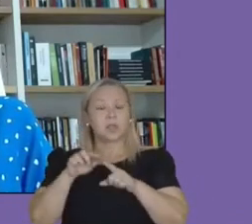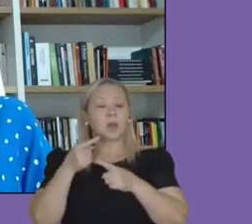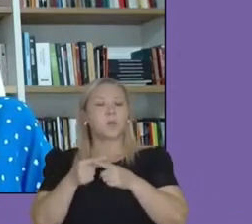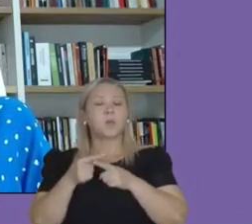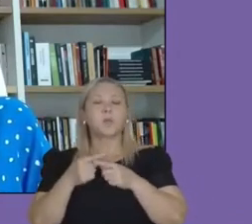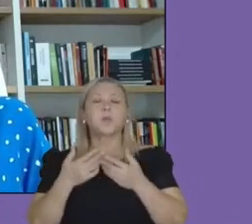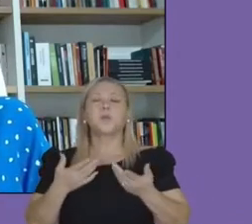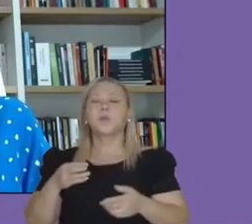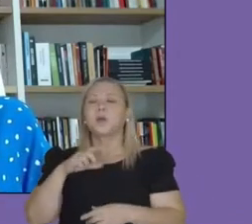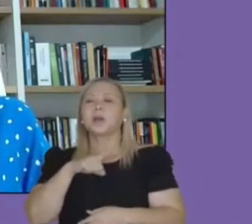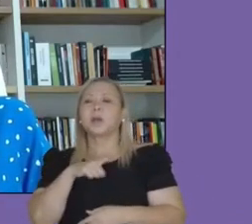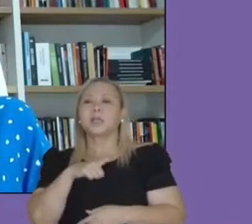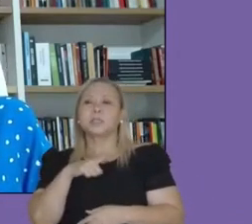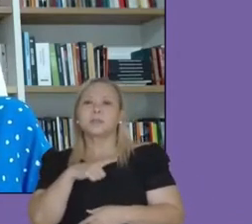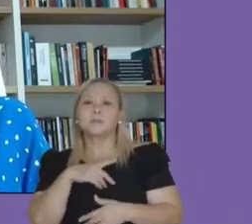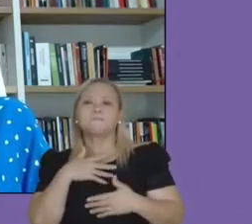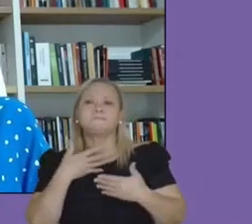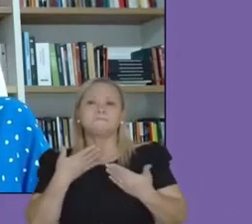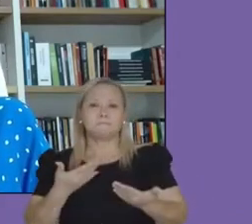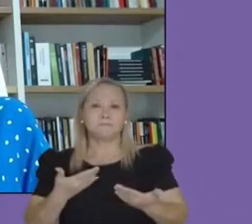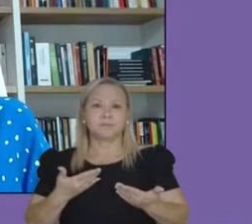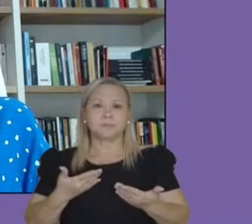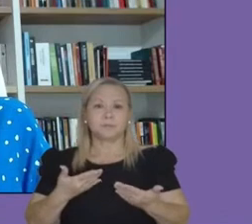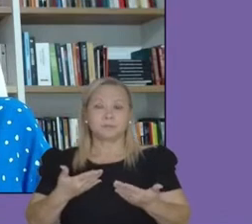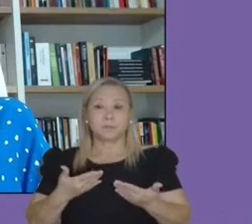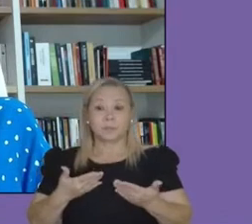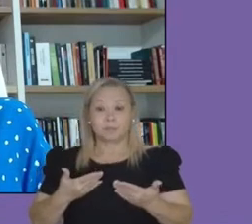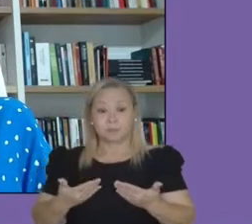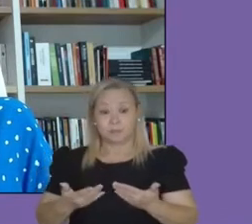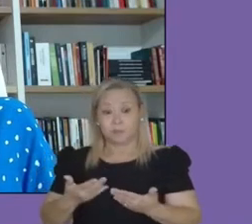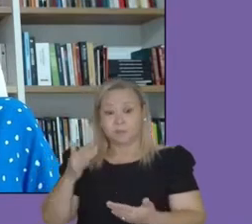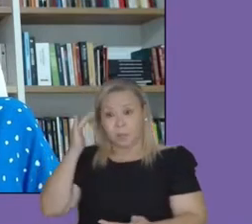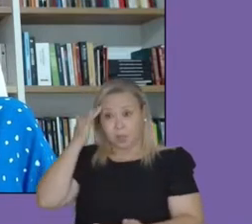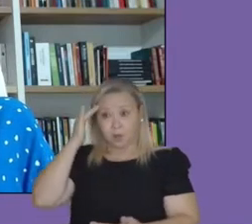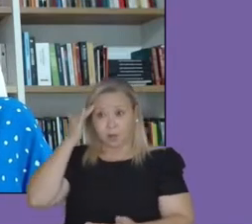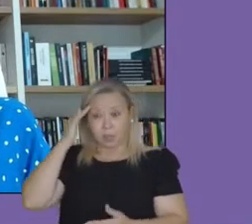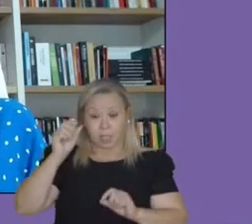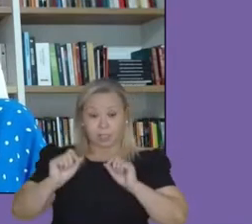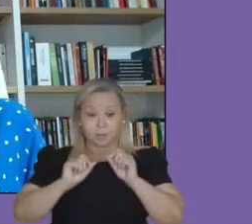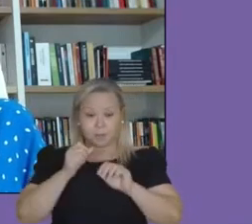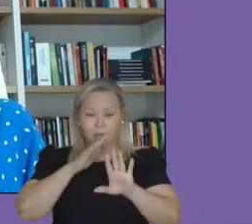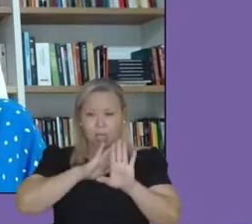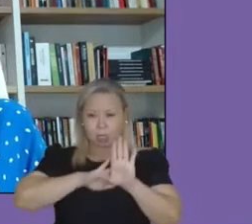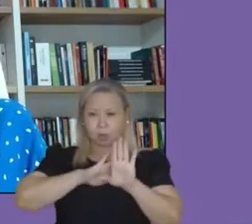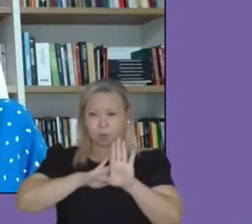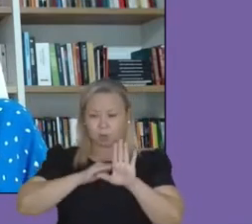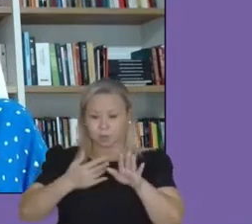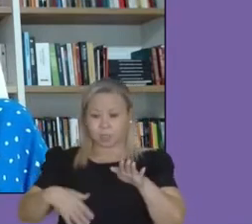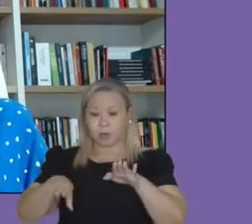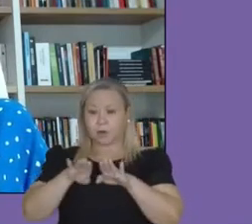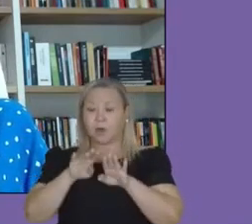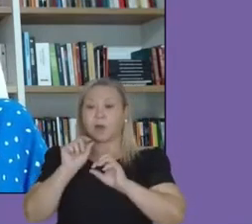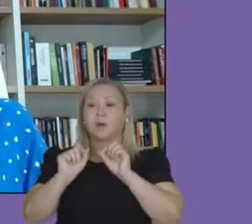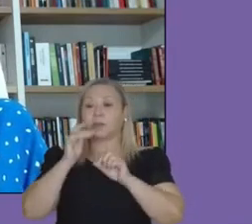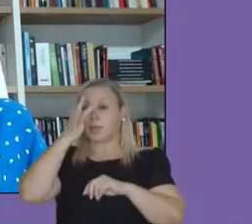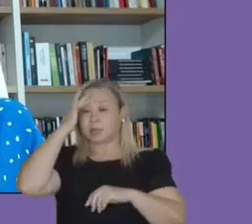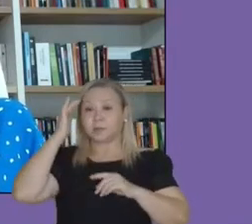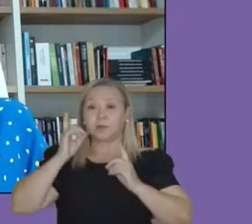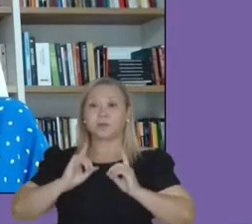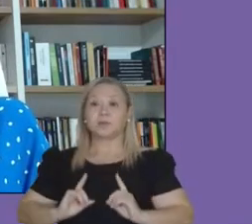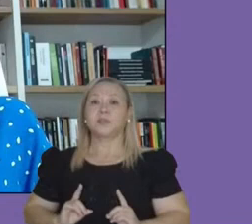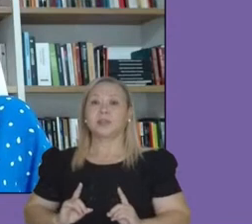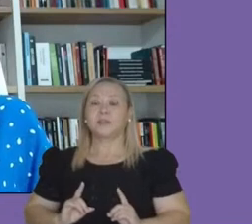porque existe um pressuposto aí contrário à inclusão, de que as pessoas com